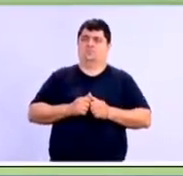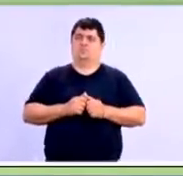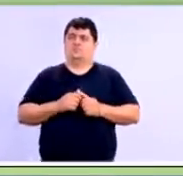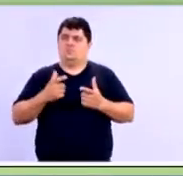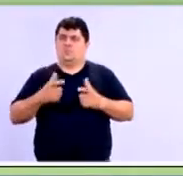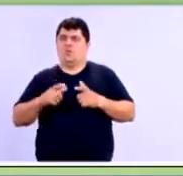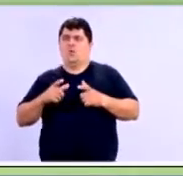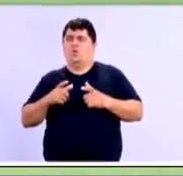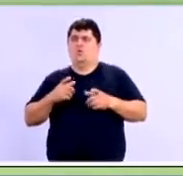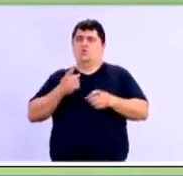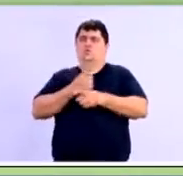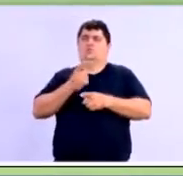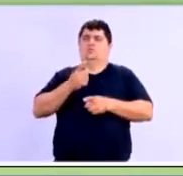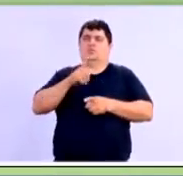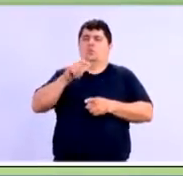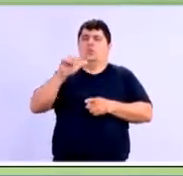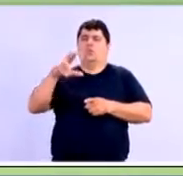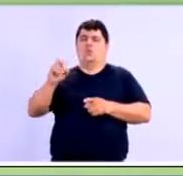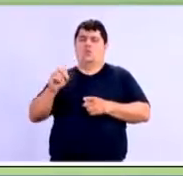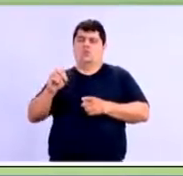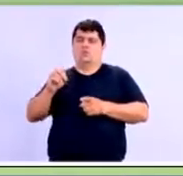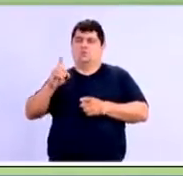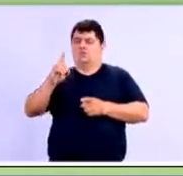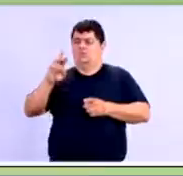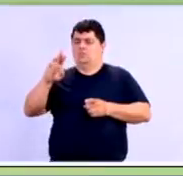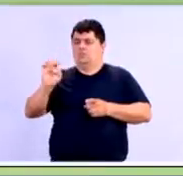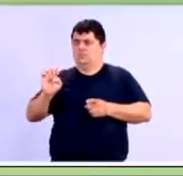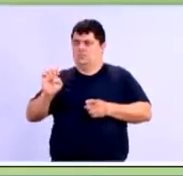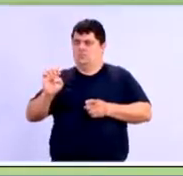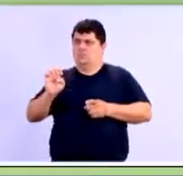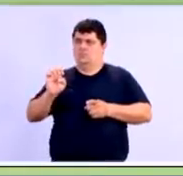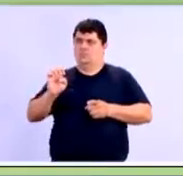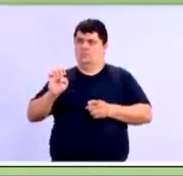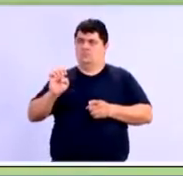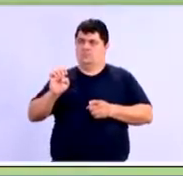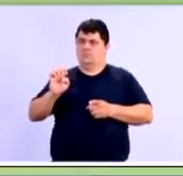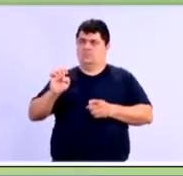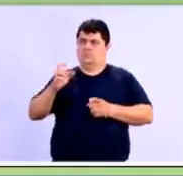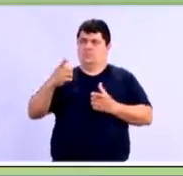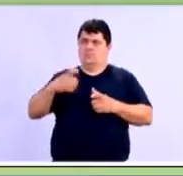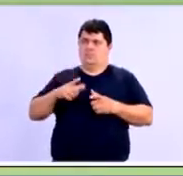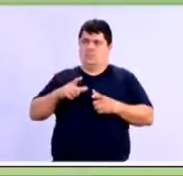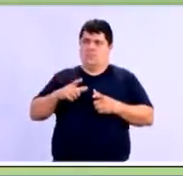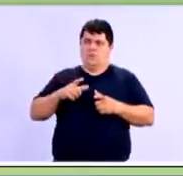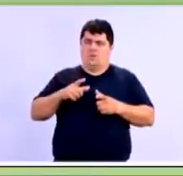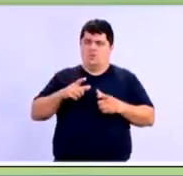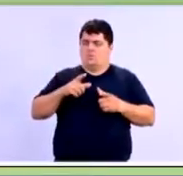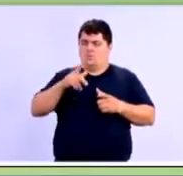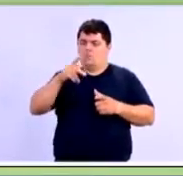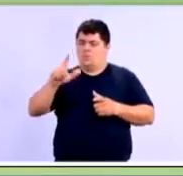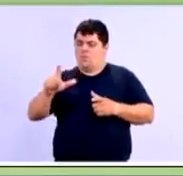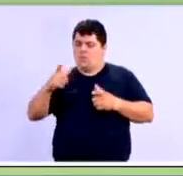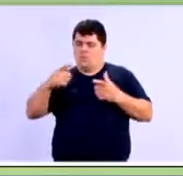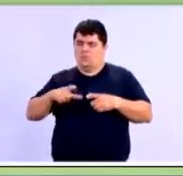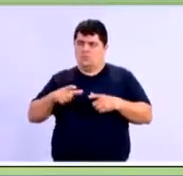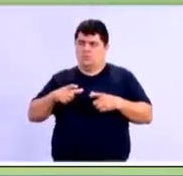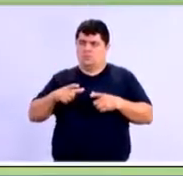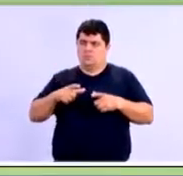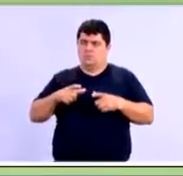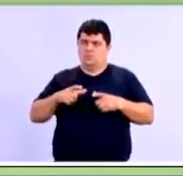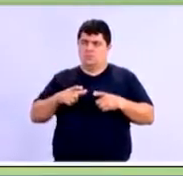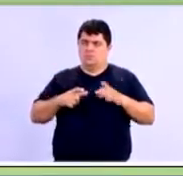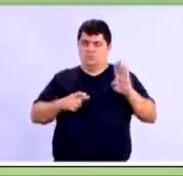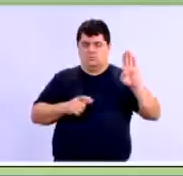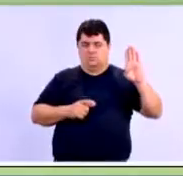eu tiro o lucro líquido do exercício? DRE. Da onde que eu tiro o valor do patrimônio líquido? Isso